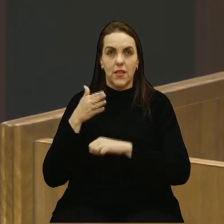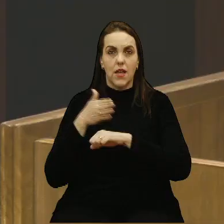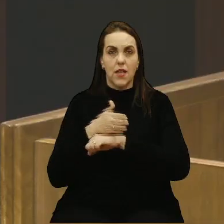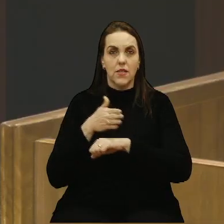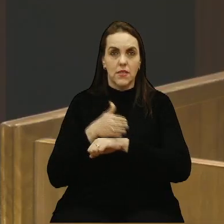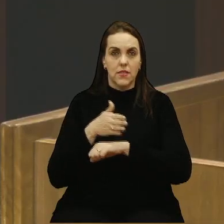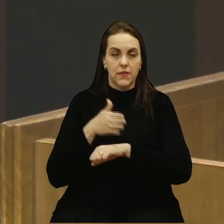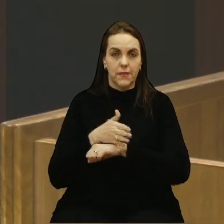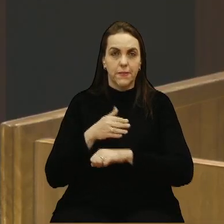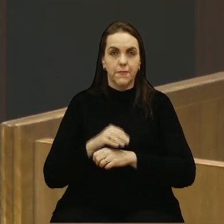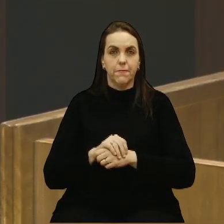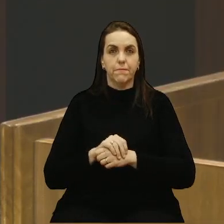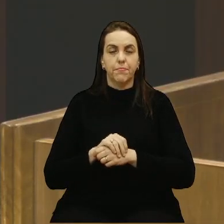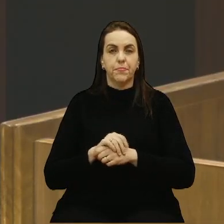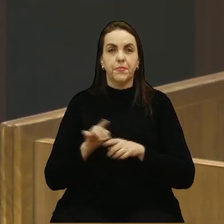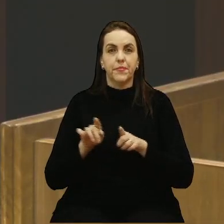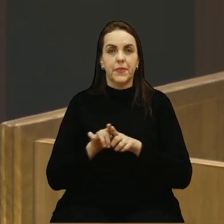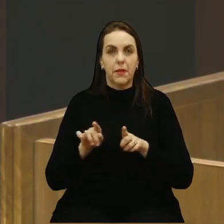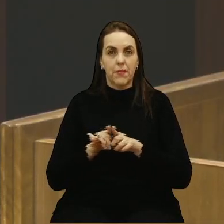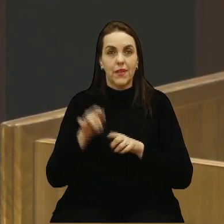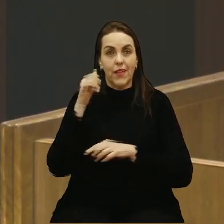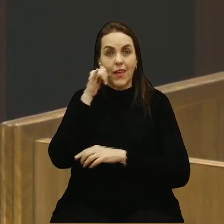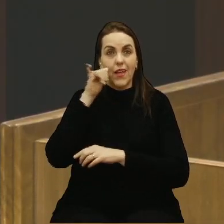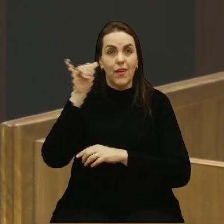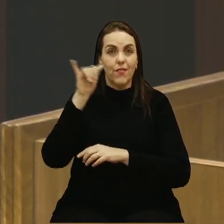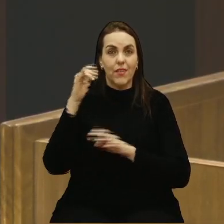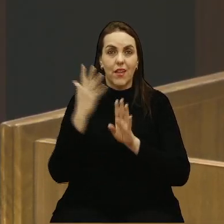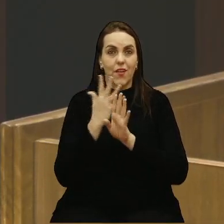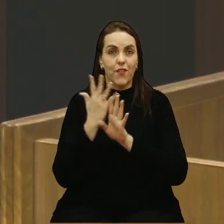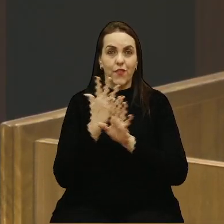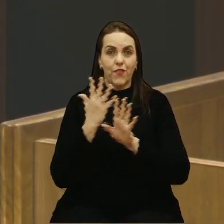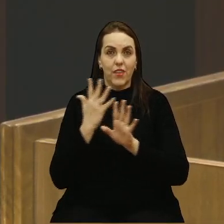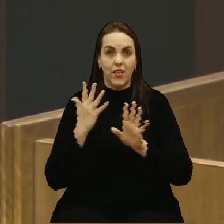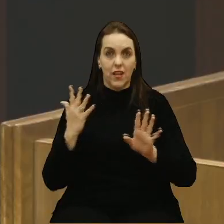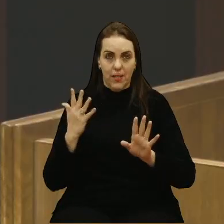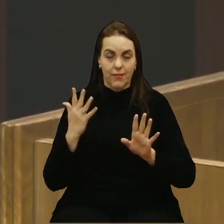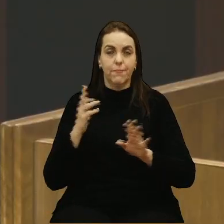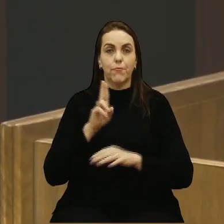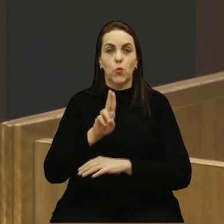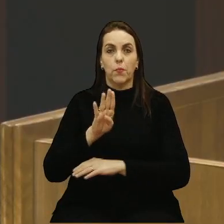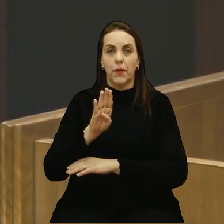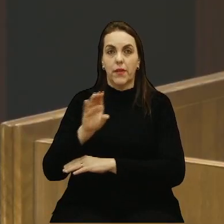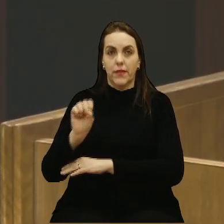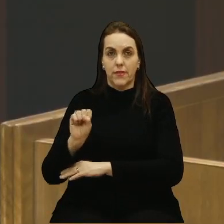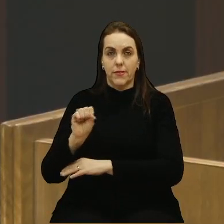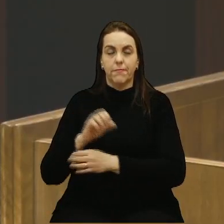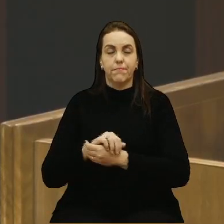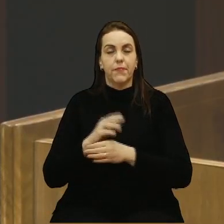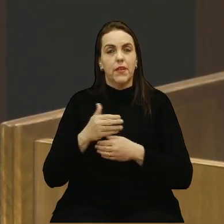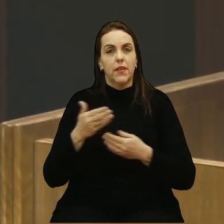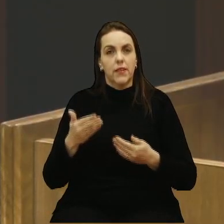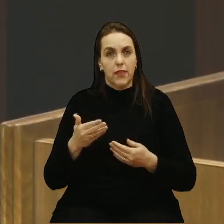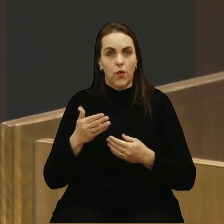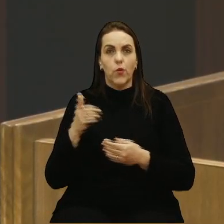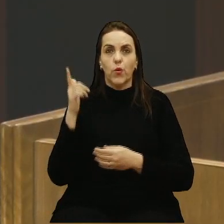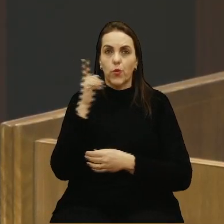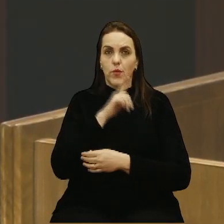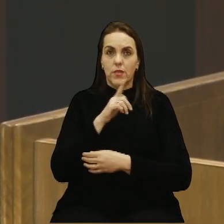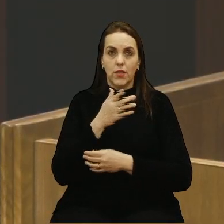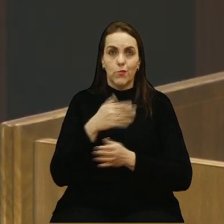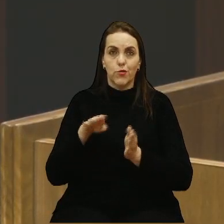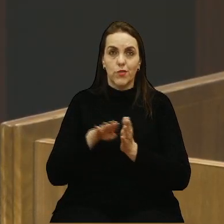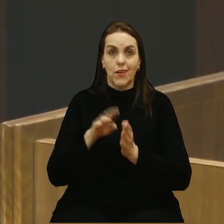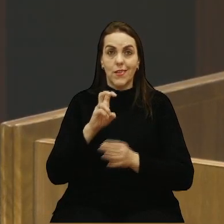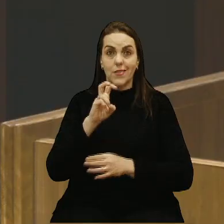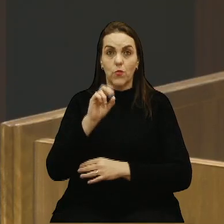acesso e para evitar a formação de filas nas UBS. Então, nós atingimos